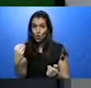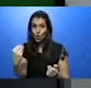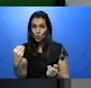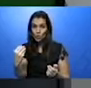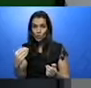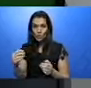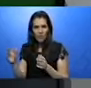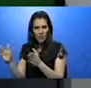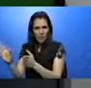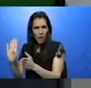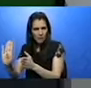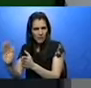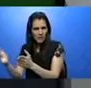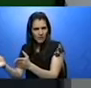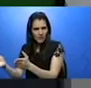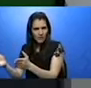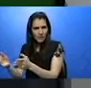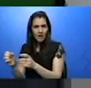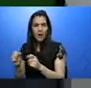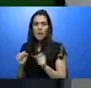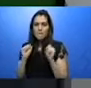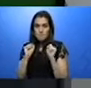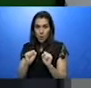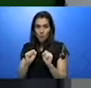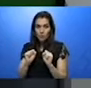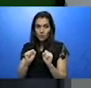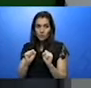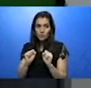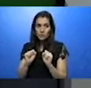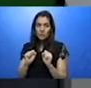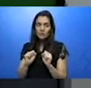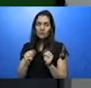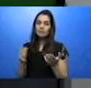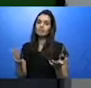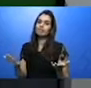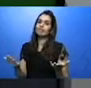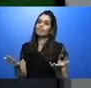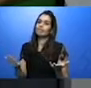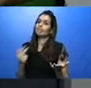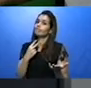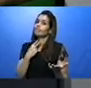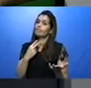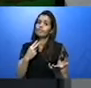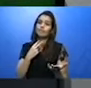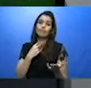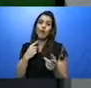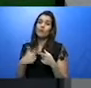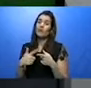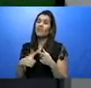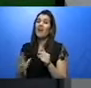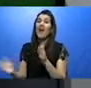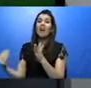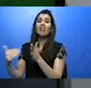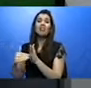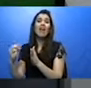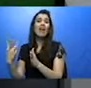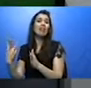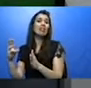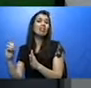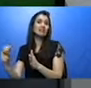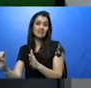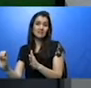B? Por quê? Aquela balança que só suporta 30. Olha lá, tá vendo? Até 30 quilos. Depois ela não resiste, ela